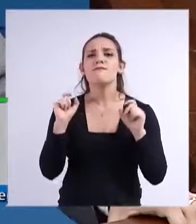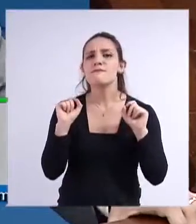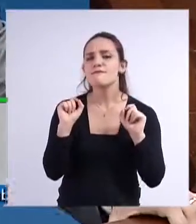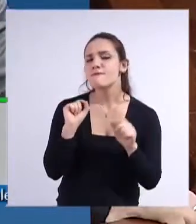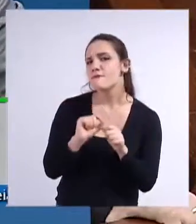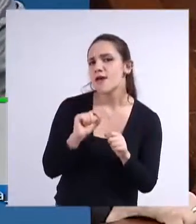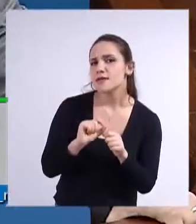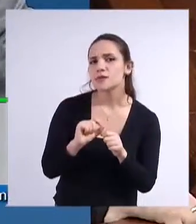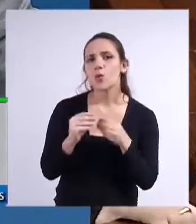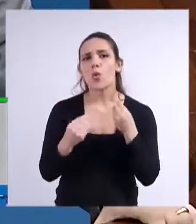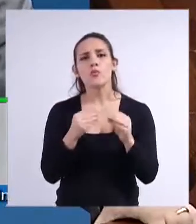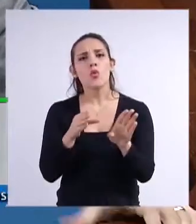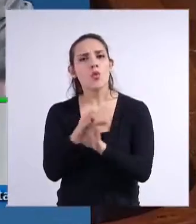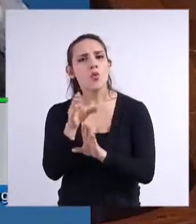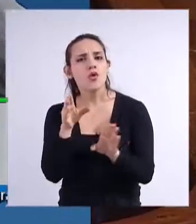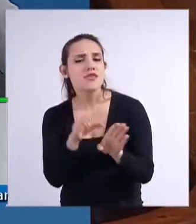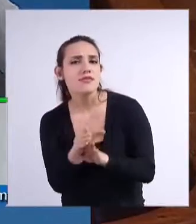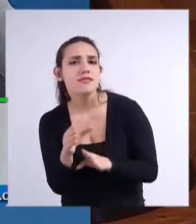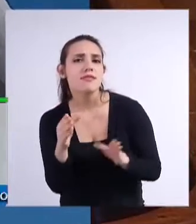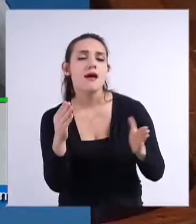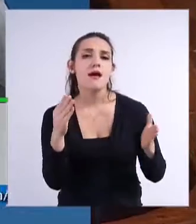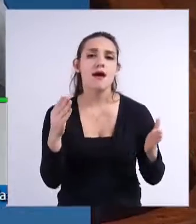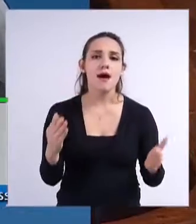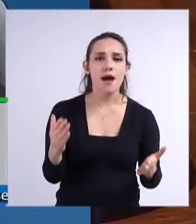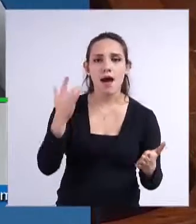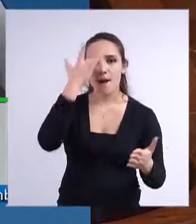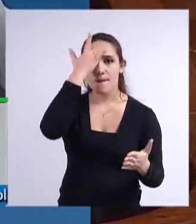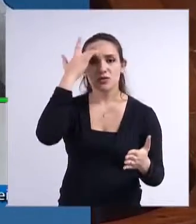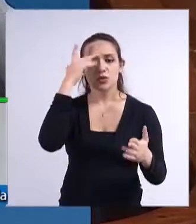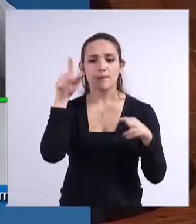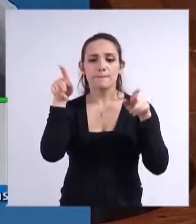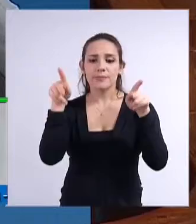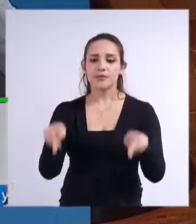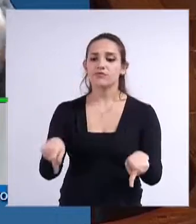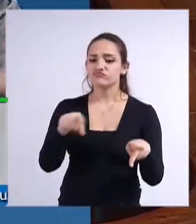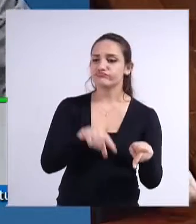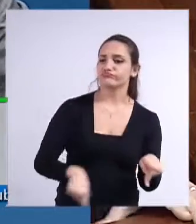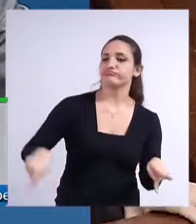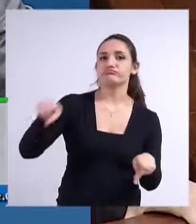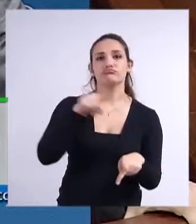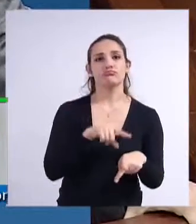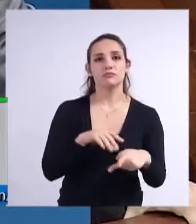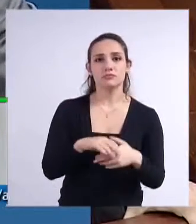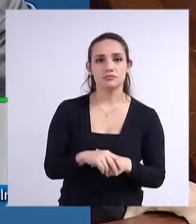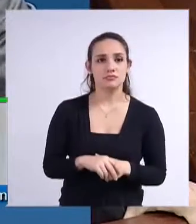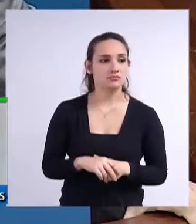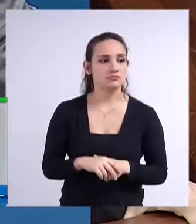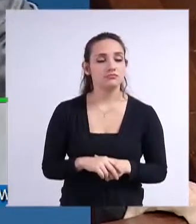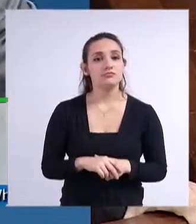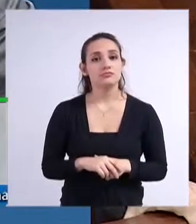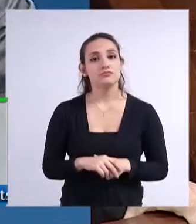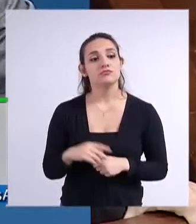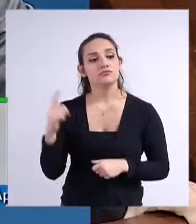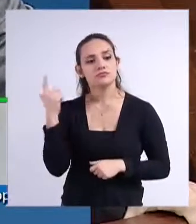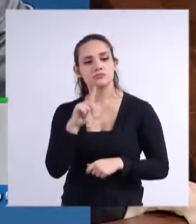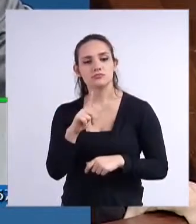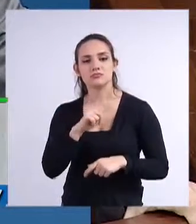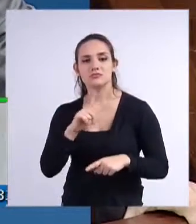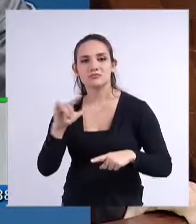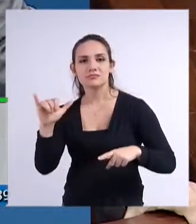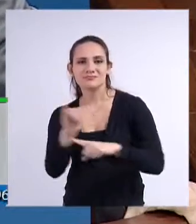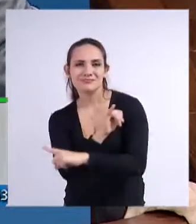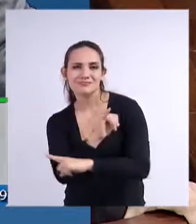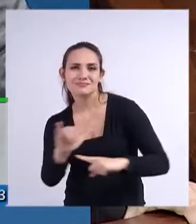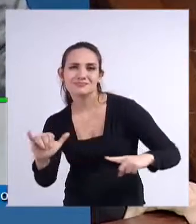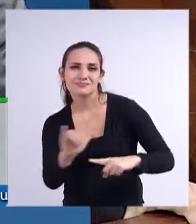e orientar a nossa população para ter essa estratégia